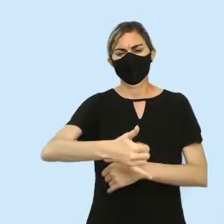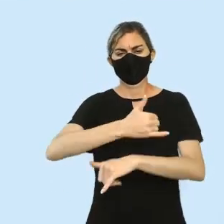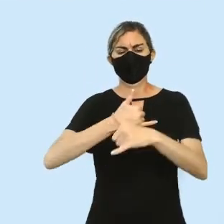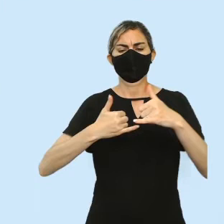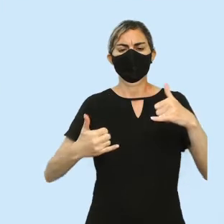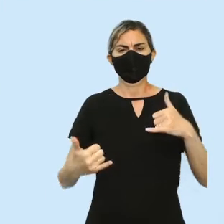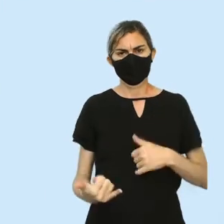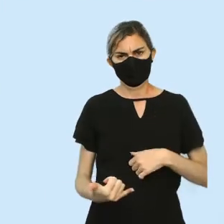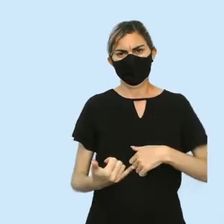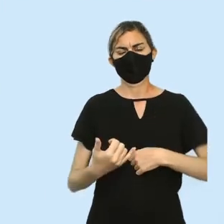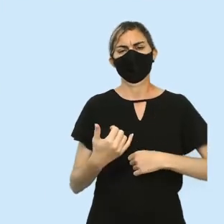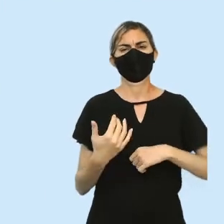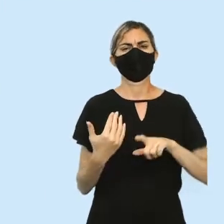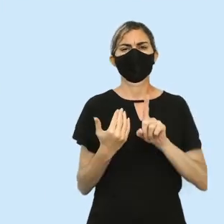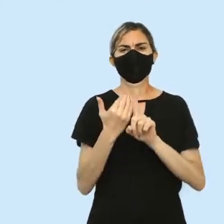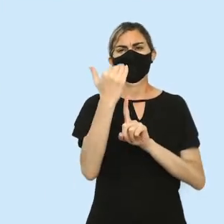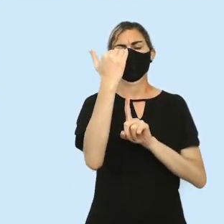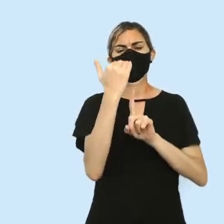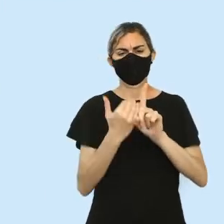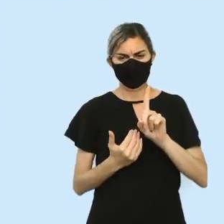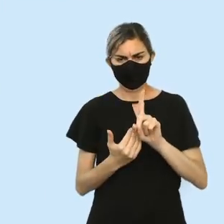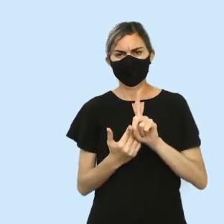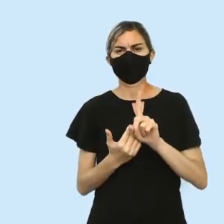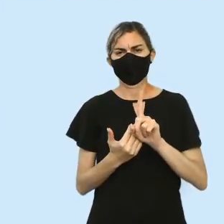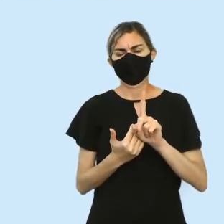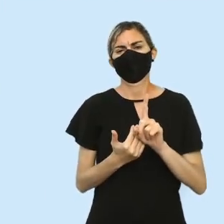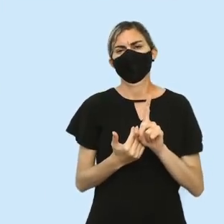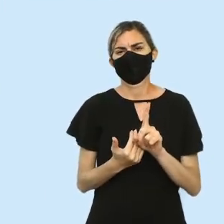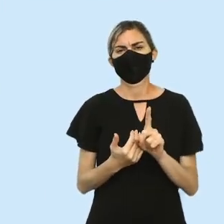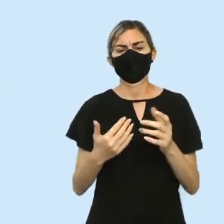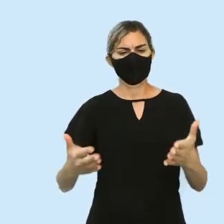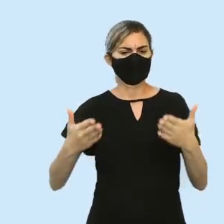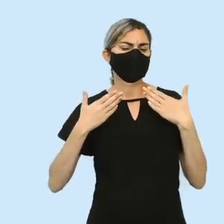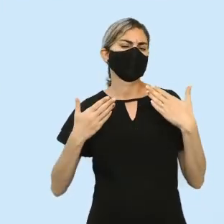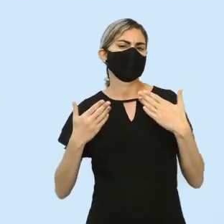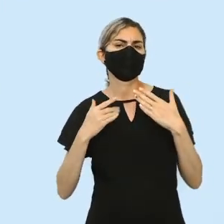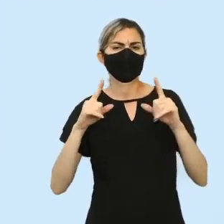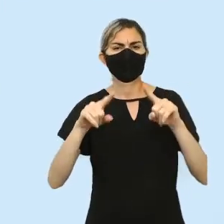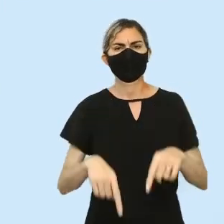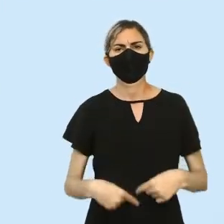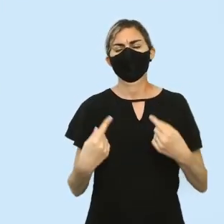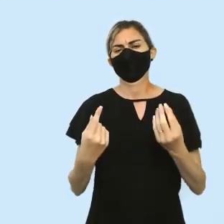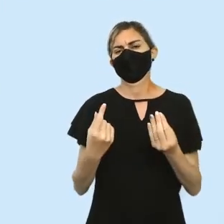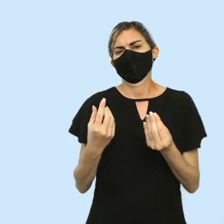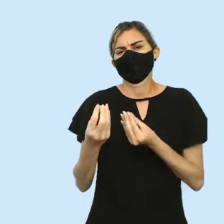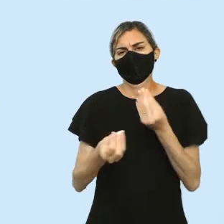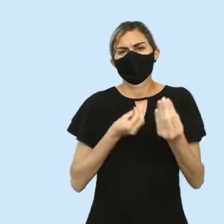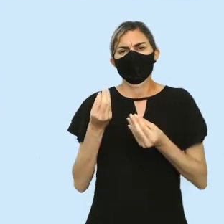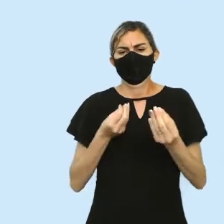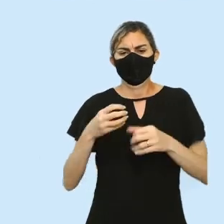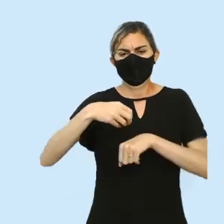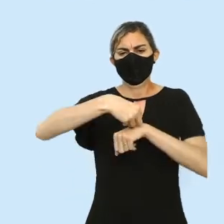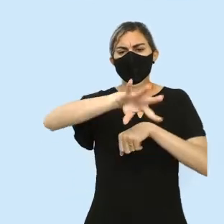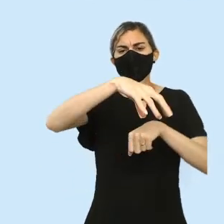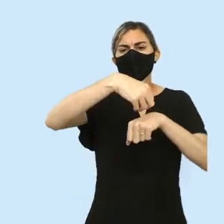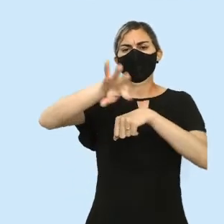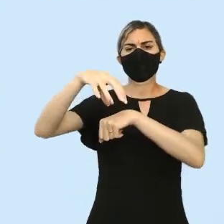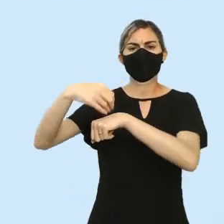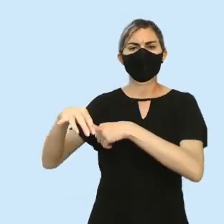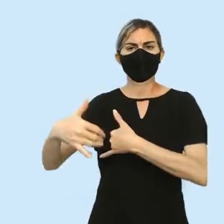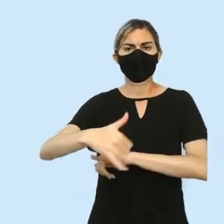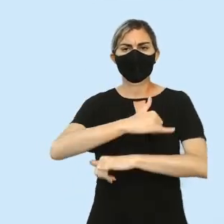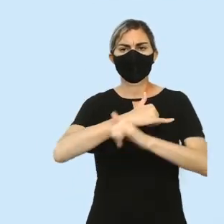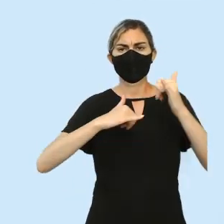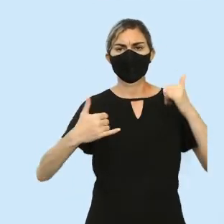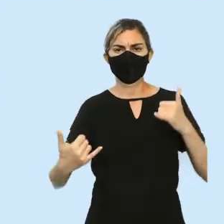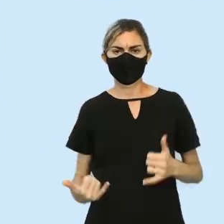energia térmica em trânsito. Calor é uma forma de se transmitir